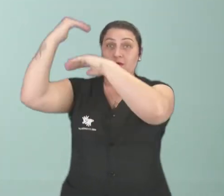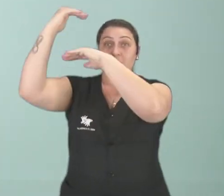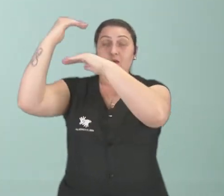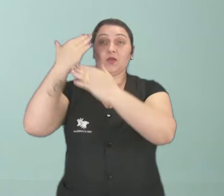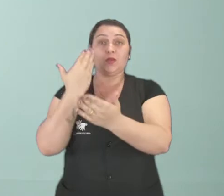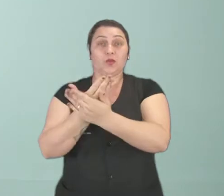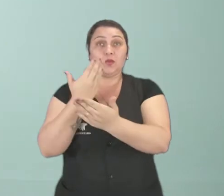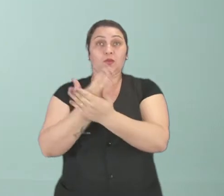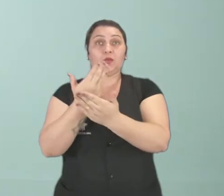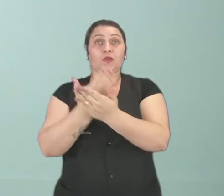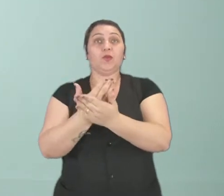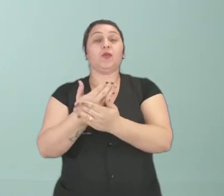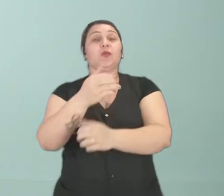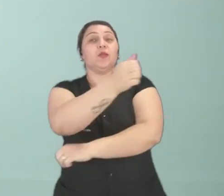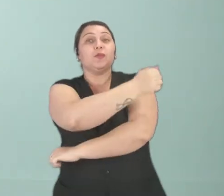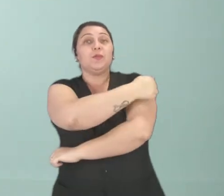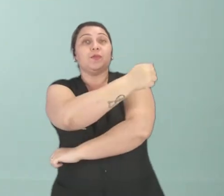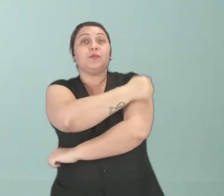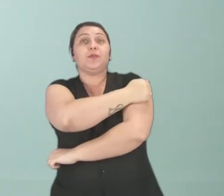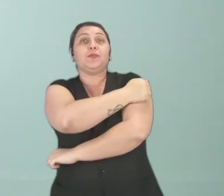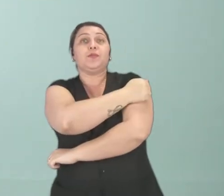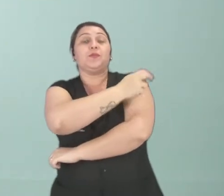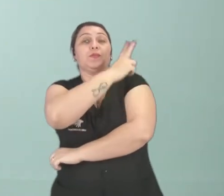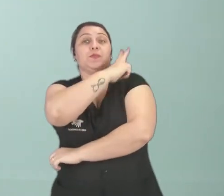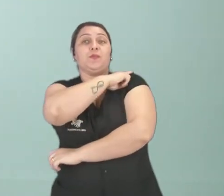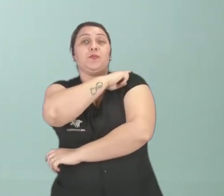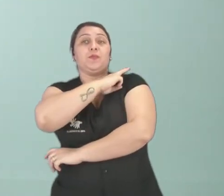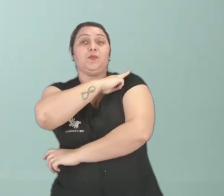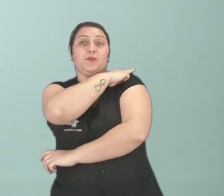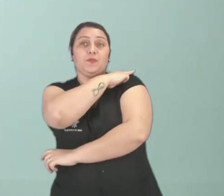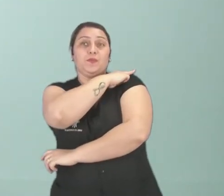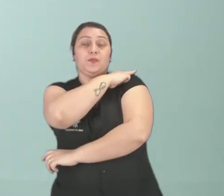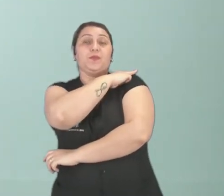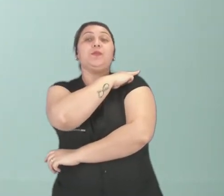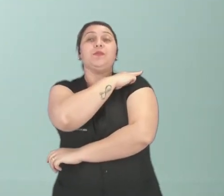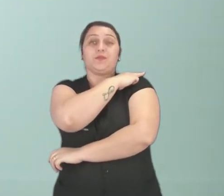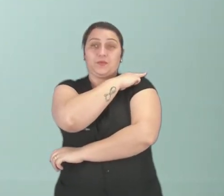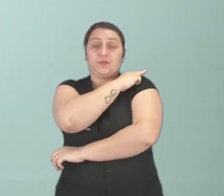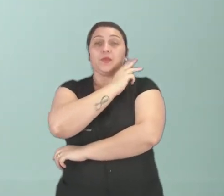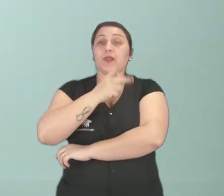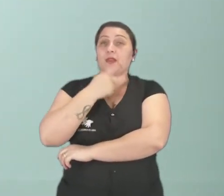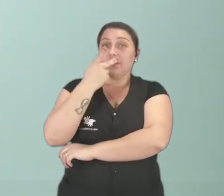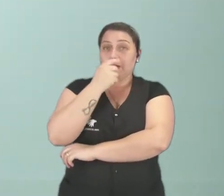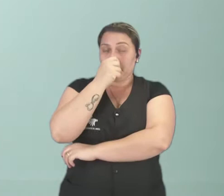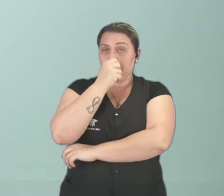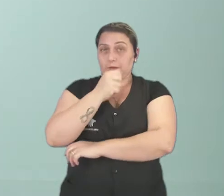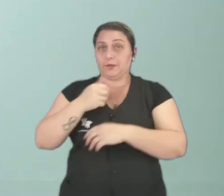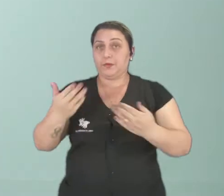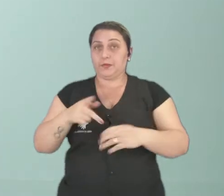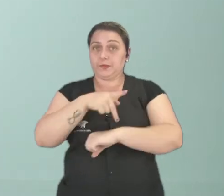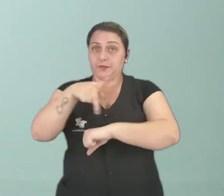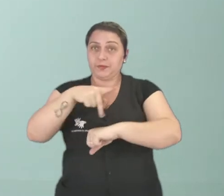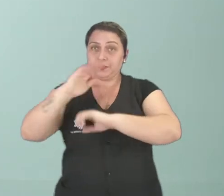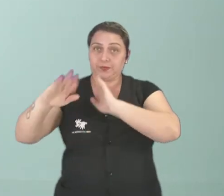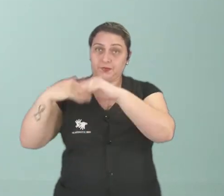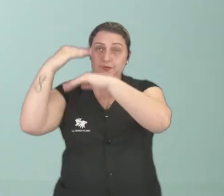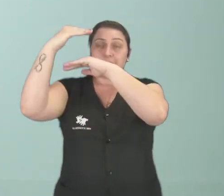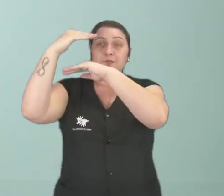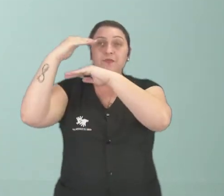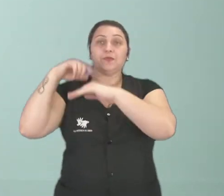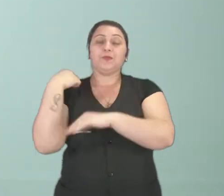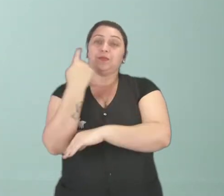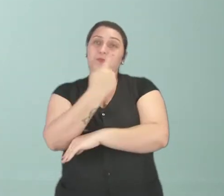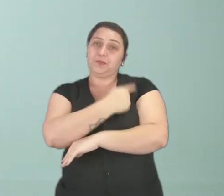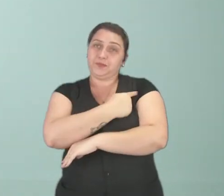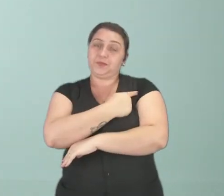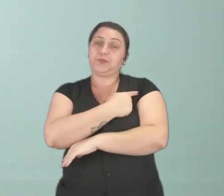é aplicado para os alunos da segunda série do ensino médio. Quando falamos de países desenvolvidos, a gente às